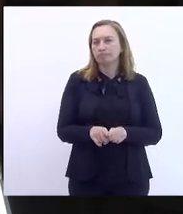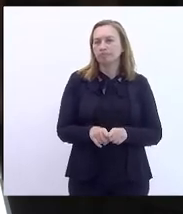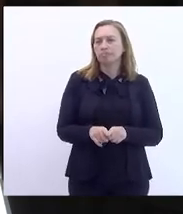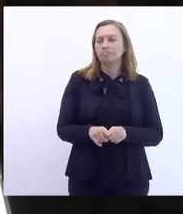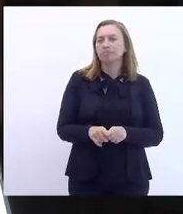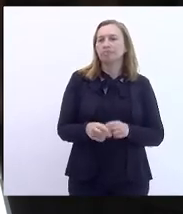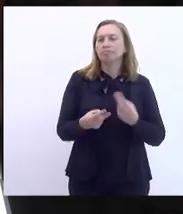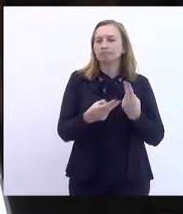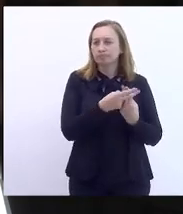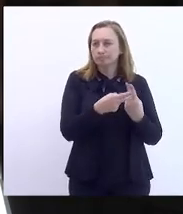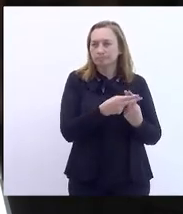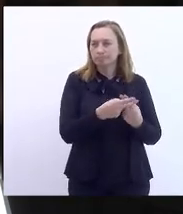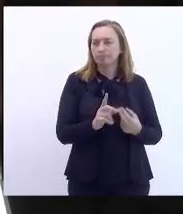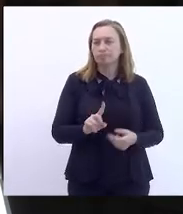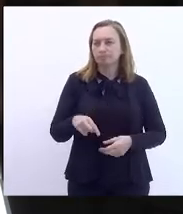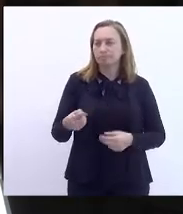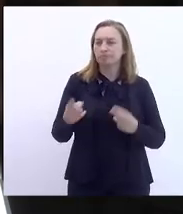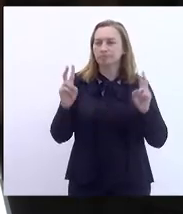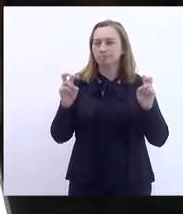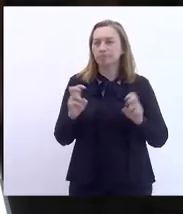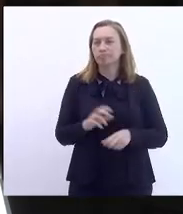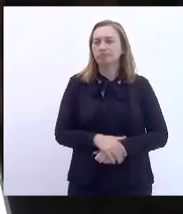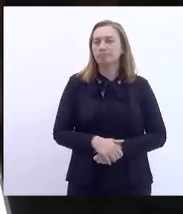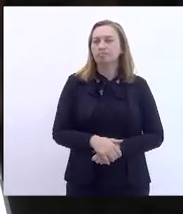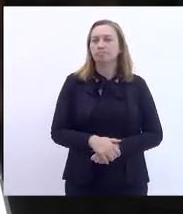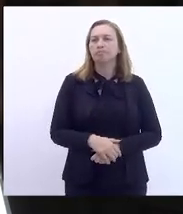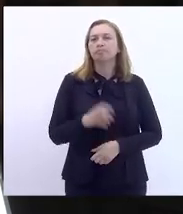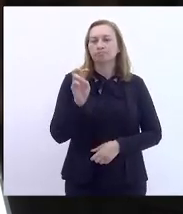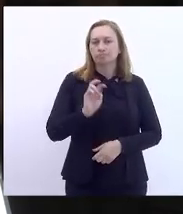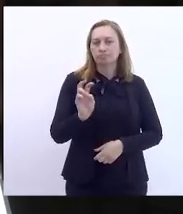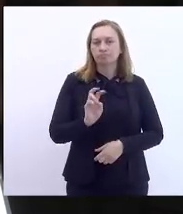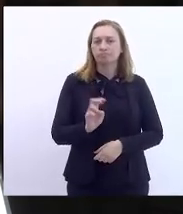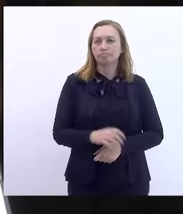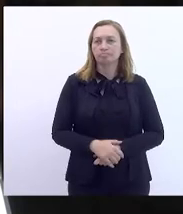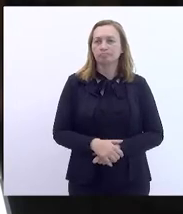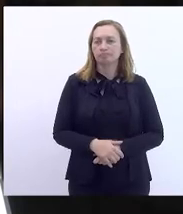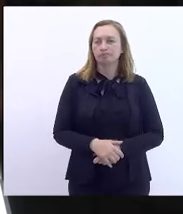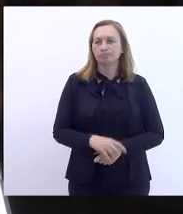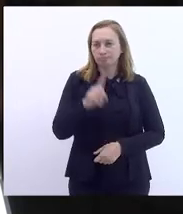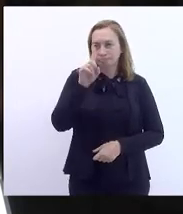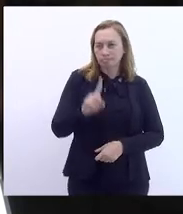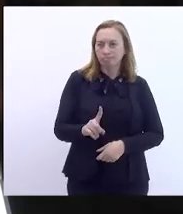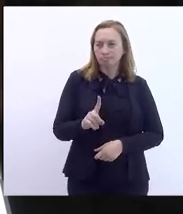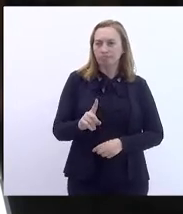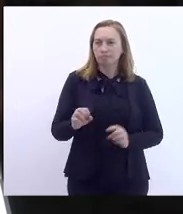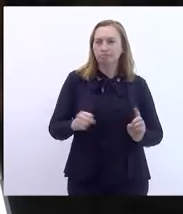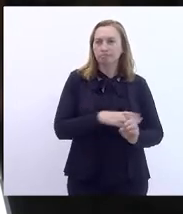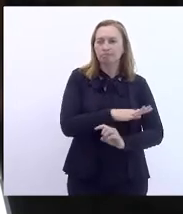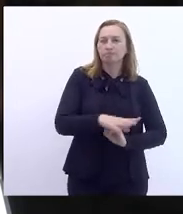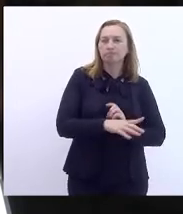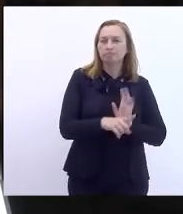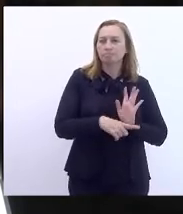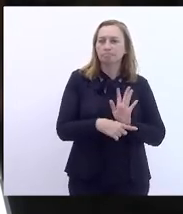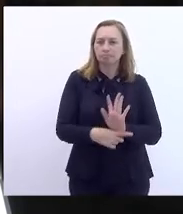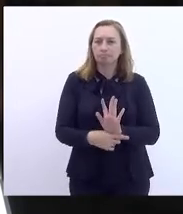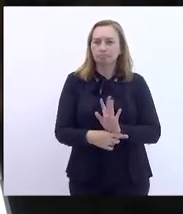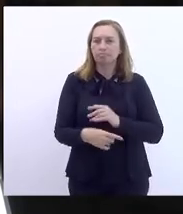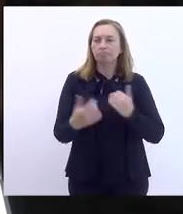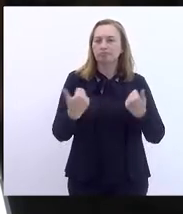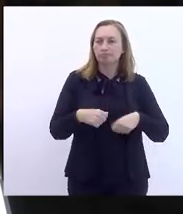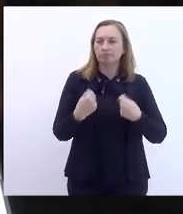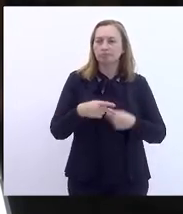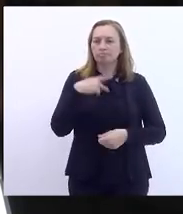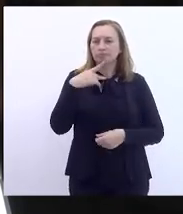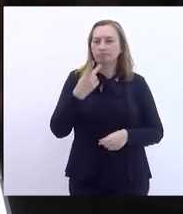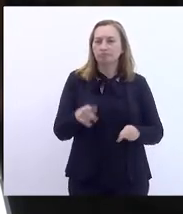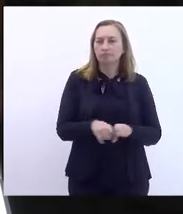falta da falta de insumos e etc o quinto. É o direito à assistência social e aí a gente precisa